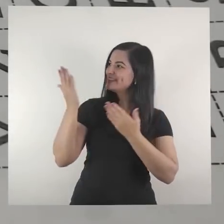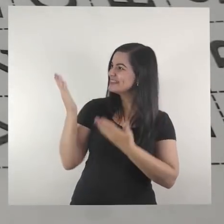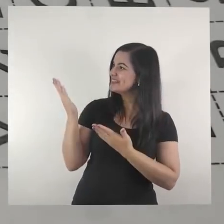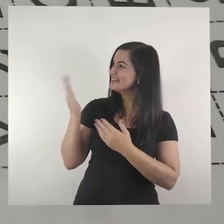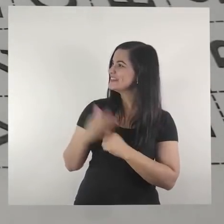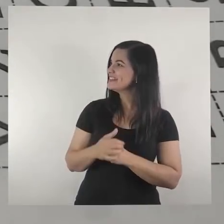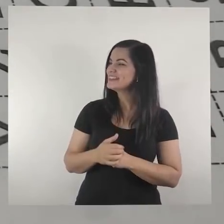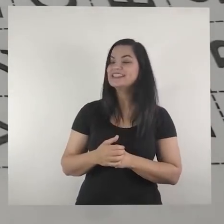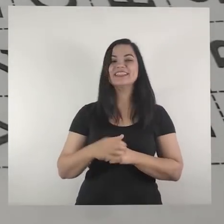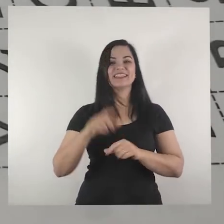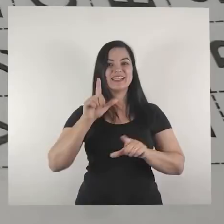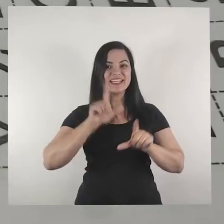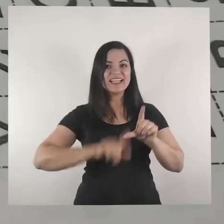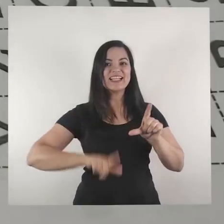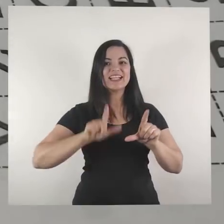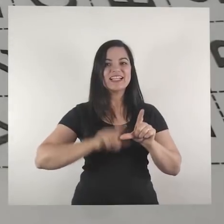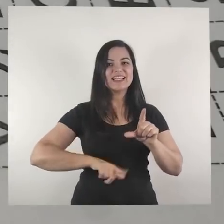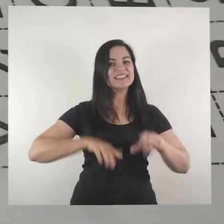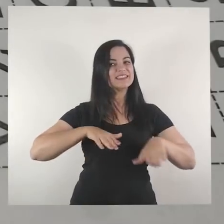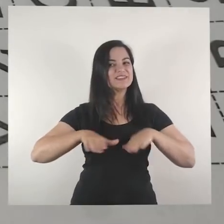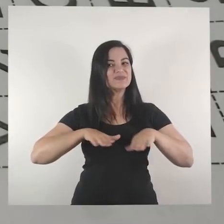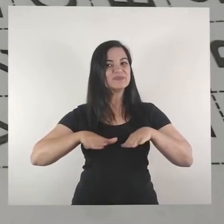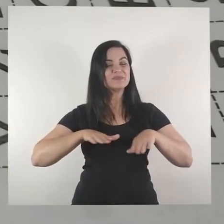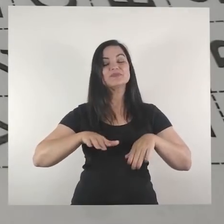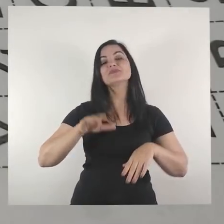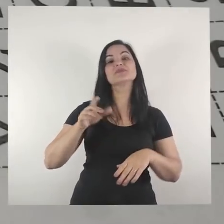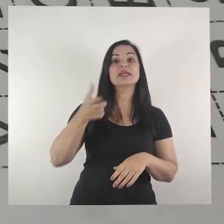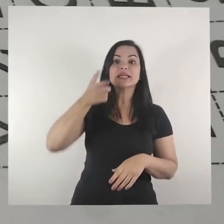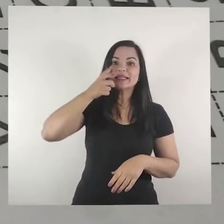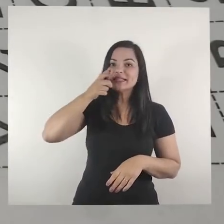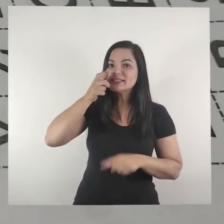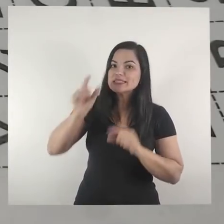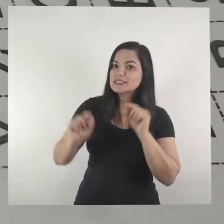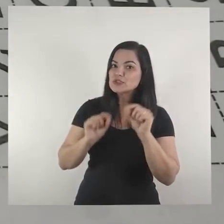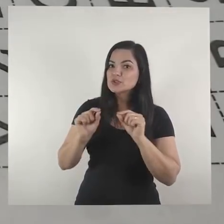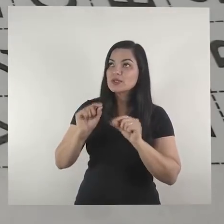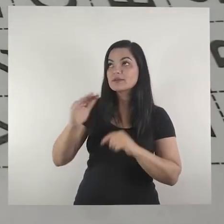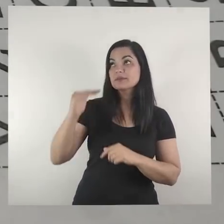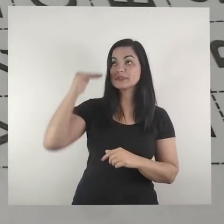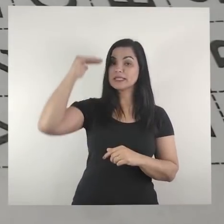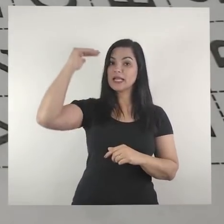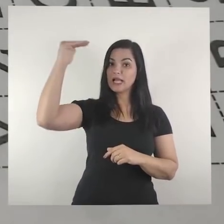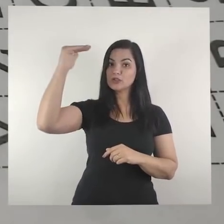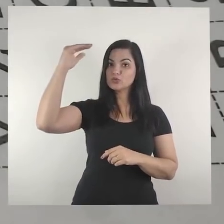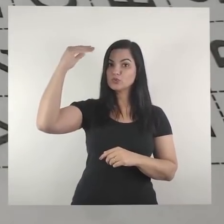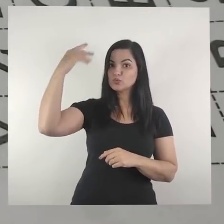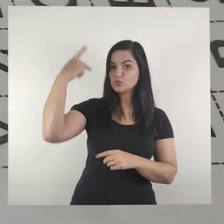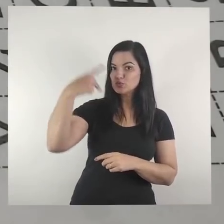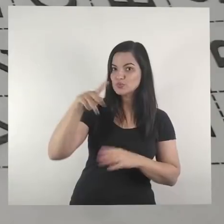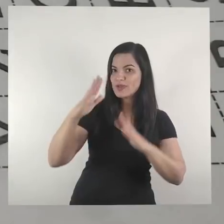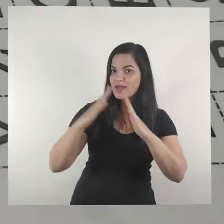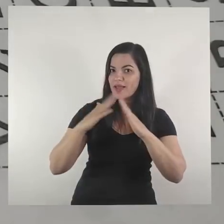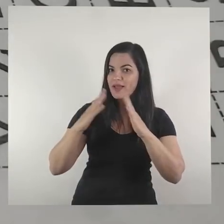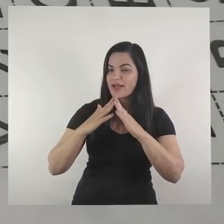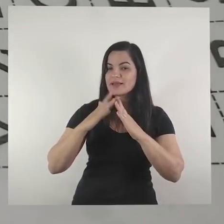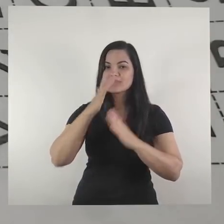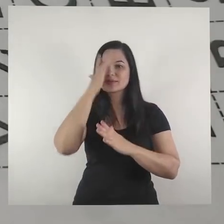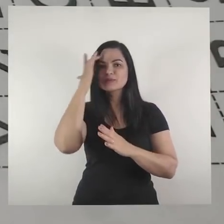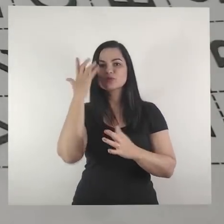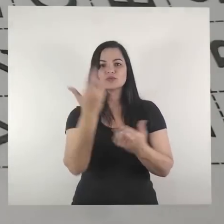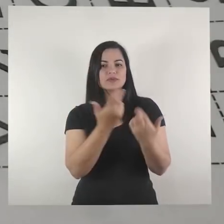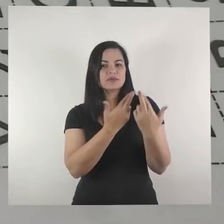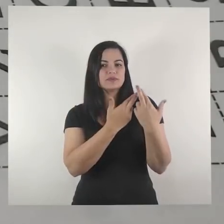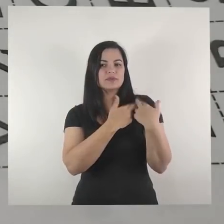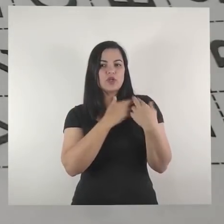as letras móveis. Seria interessante que o adulto aí da casa ou a pessoa responsável